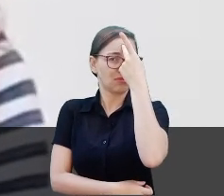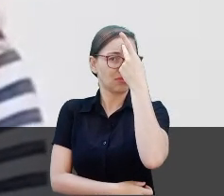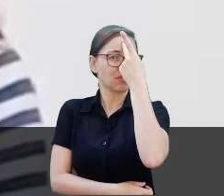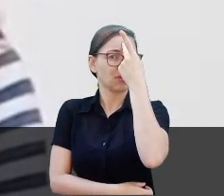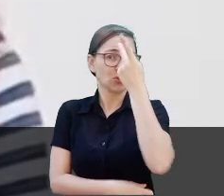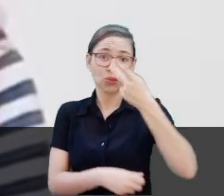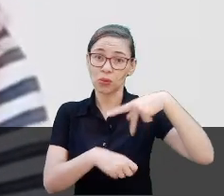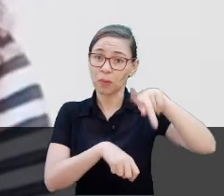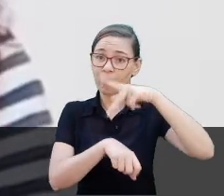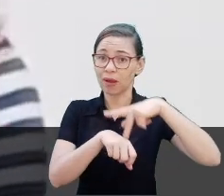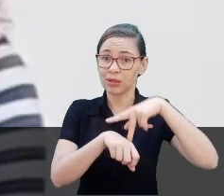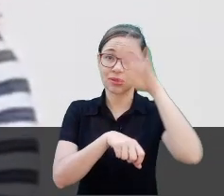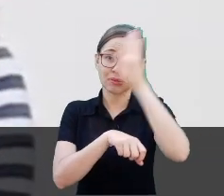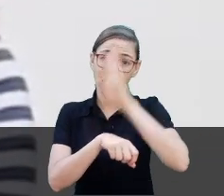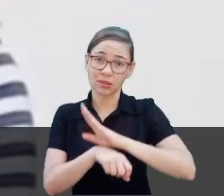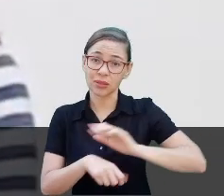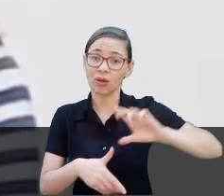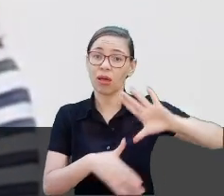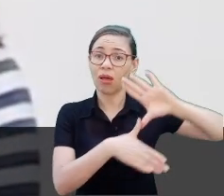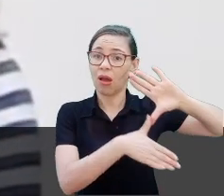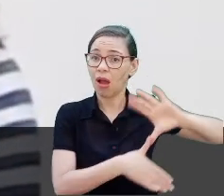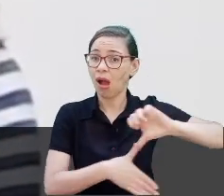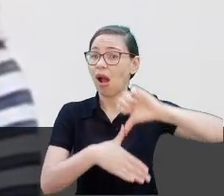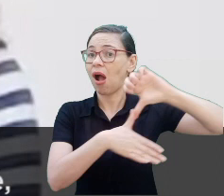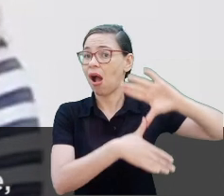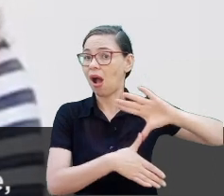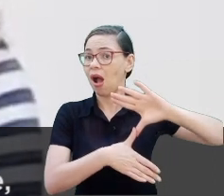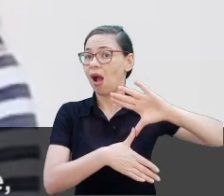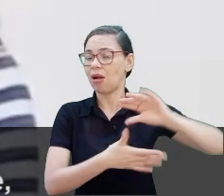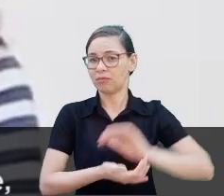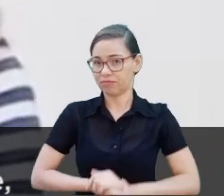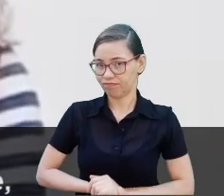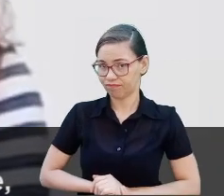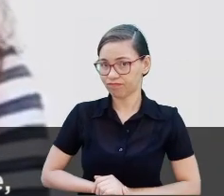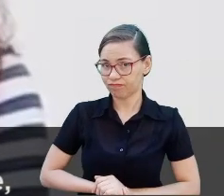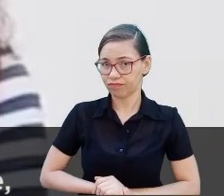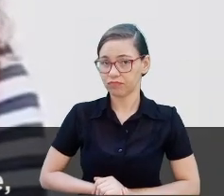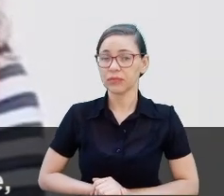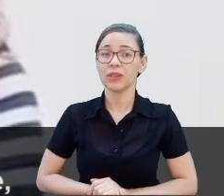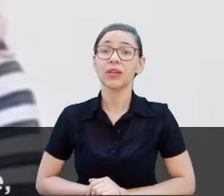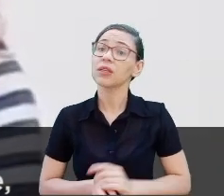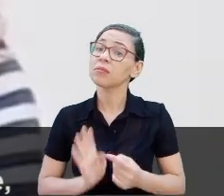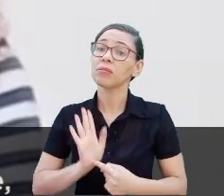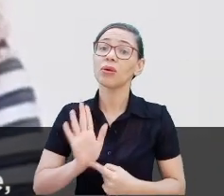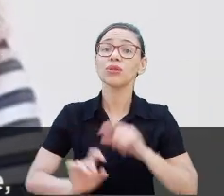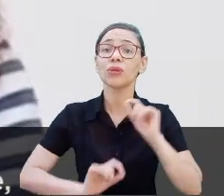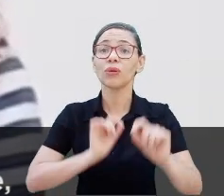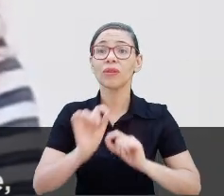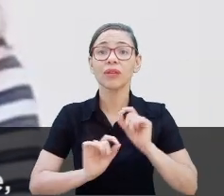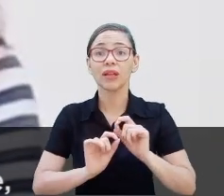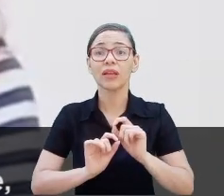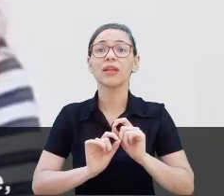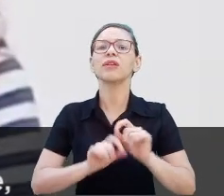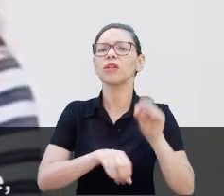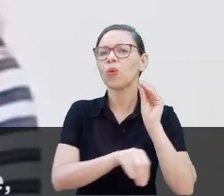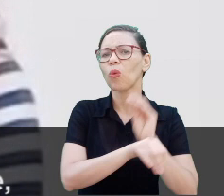ser percebida na base. A 0118 é um marco histórico, tanto para o Brasil como para a América Latina inteira, porque ela instaura